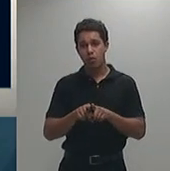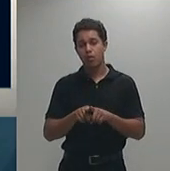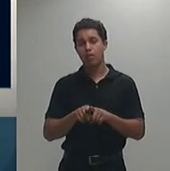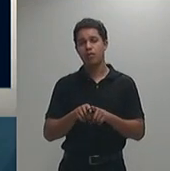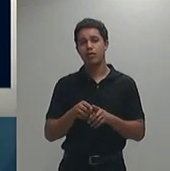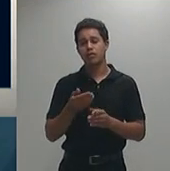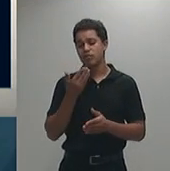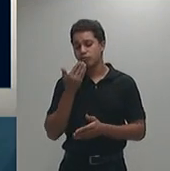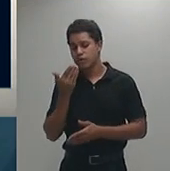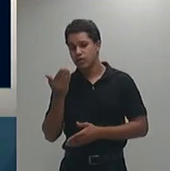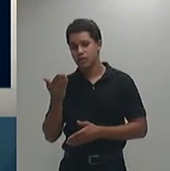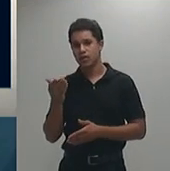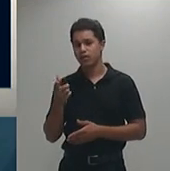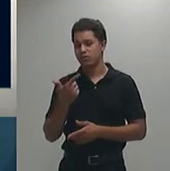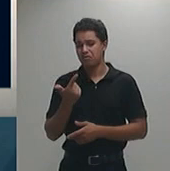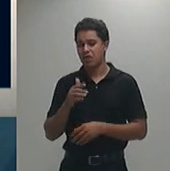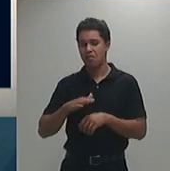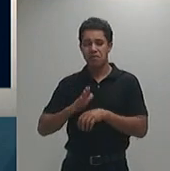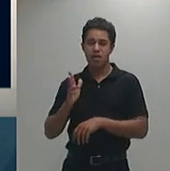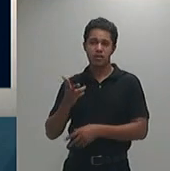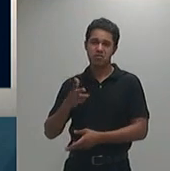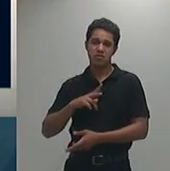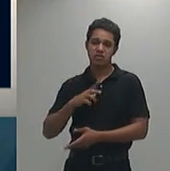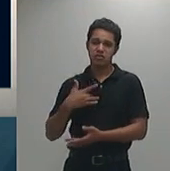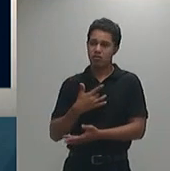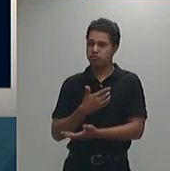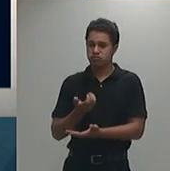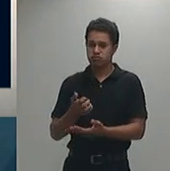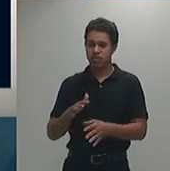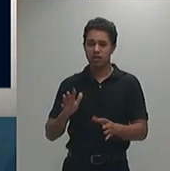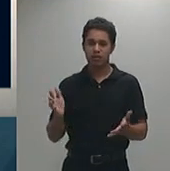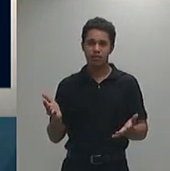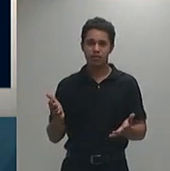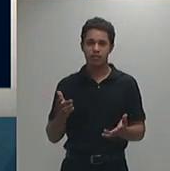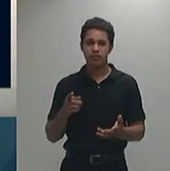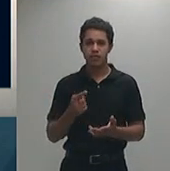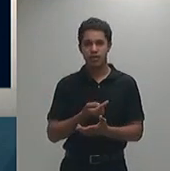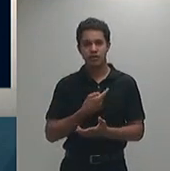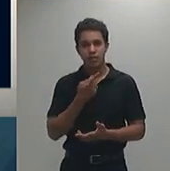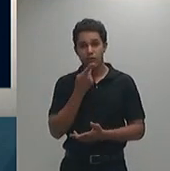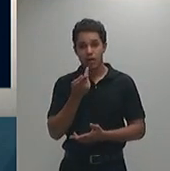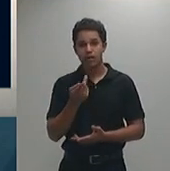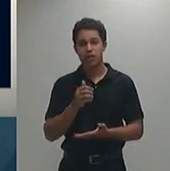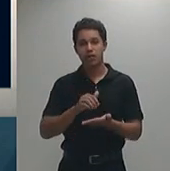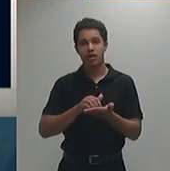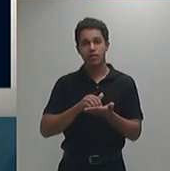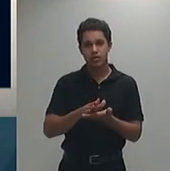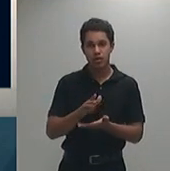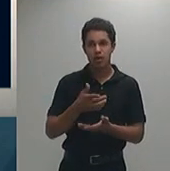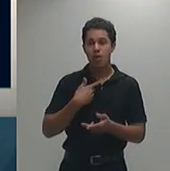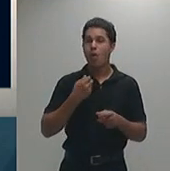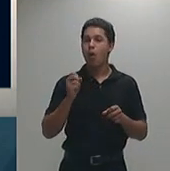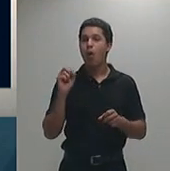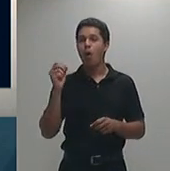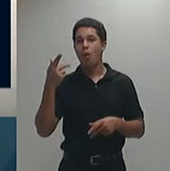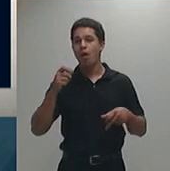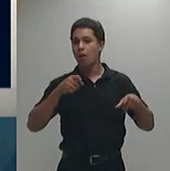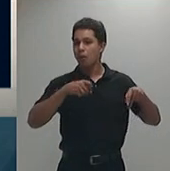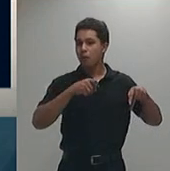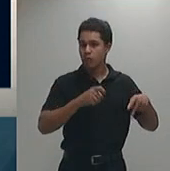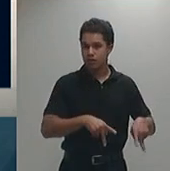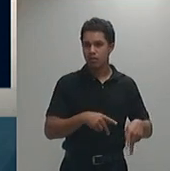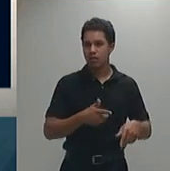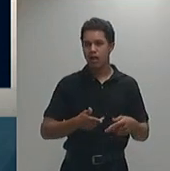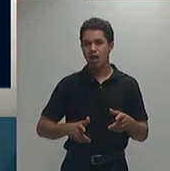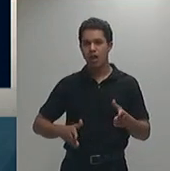que simplesmente não tem mais teu clã não quero mais ter plano nós estamos falando da demissão ou aposentadoria do empregado que